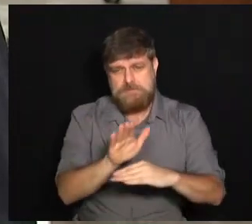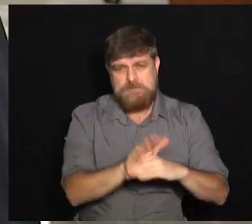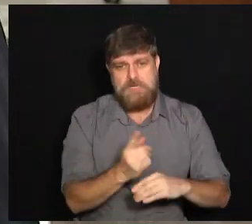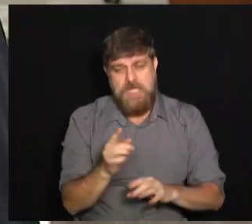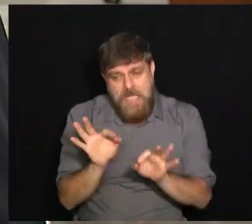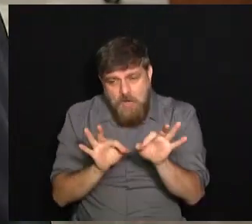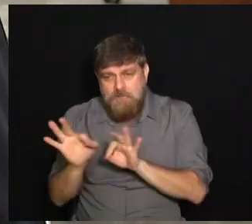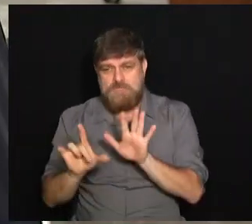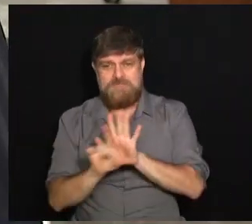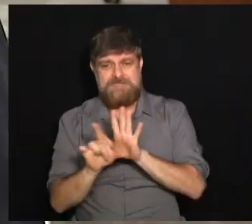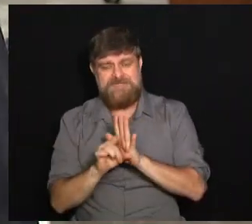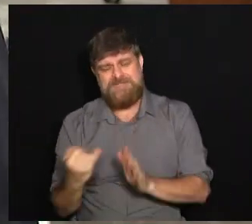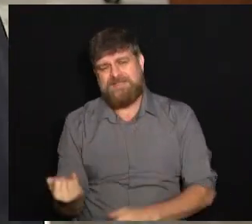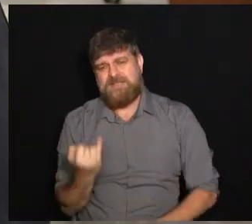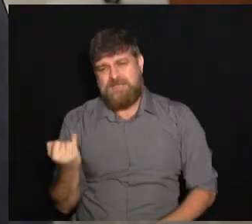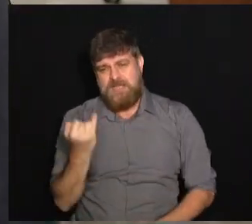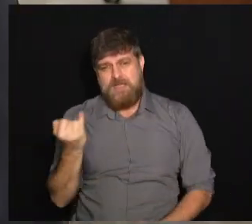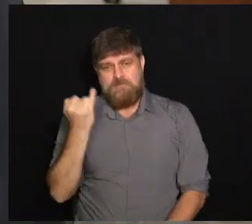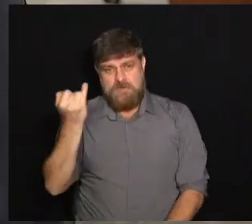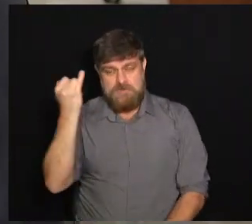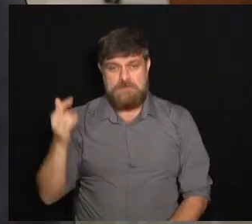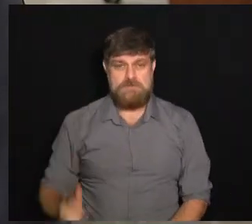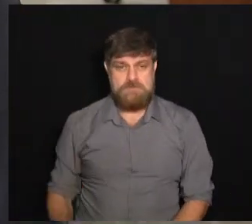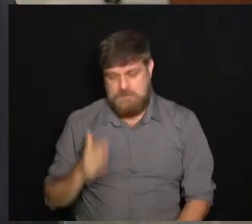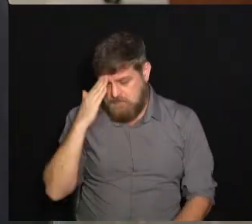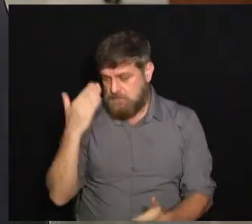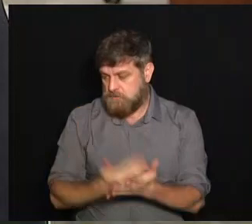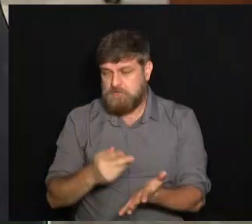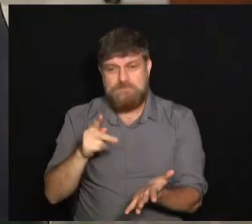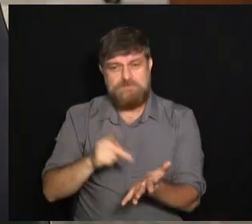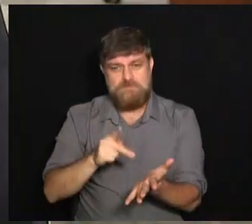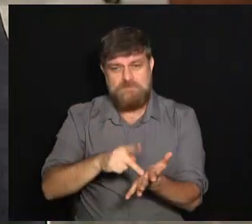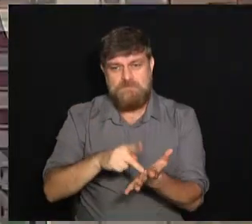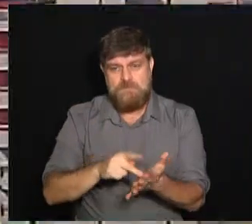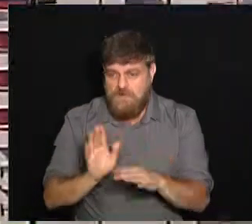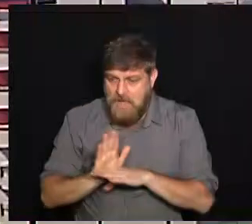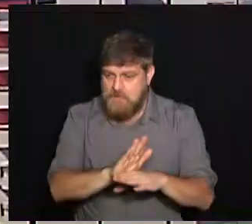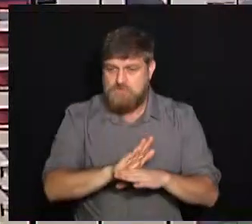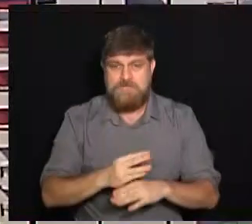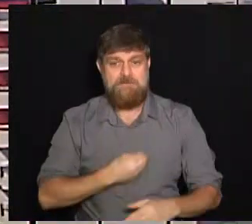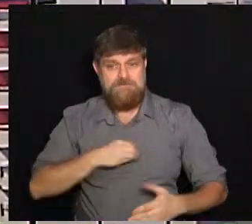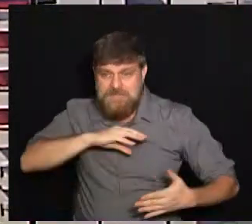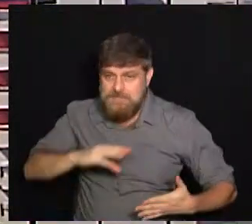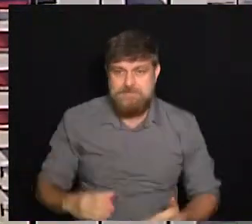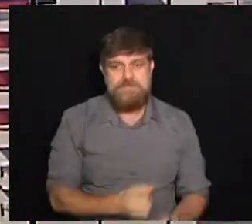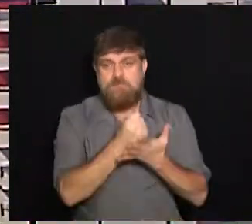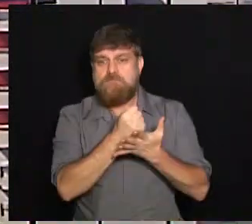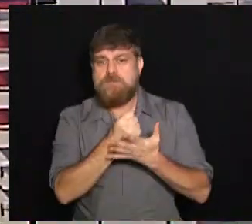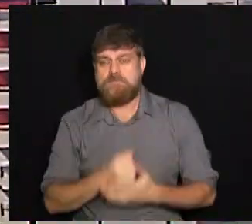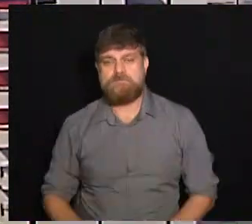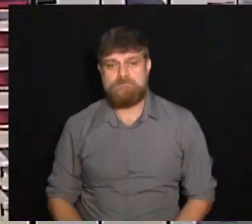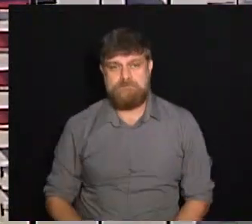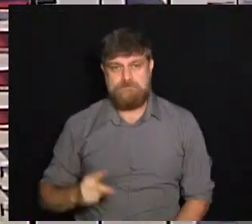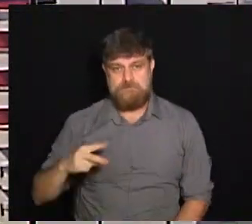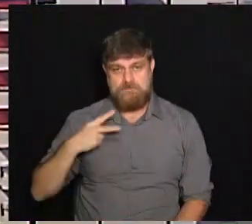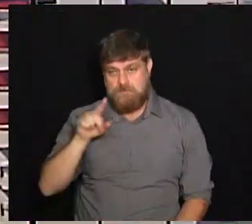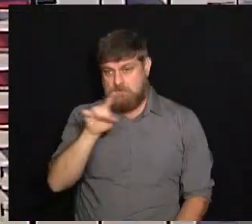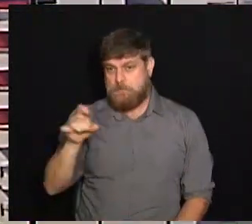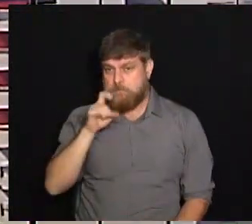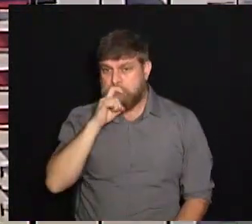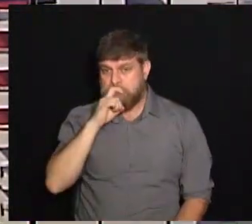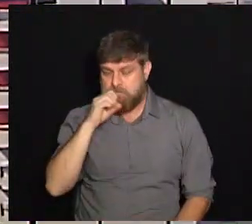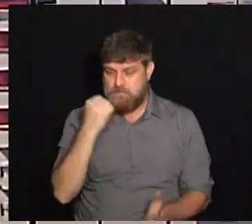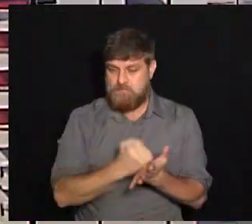de lei de tamanha relevância e que com certeza vai ajudar a salvar vidas. O vereador Zé Carlos protocolou